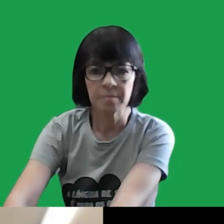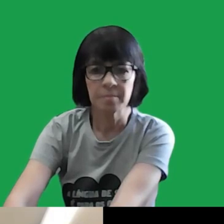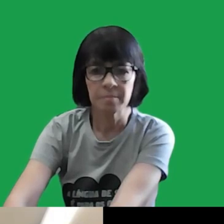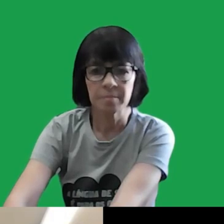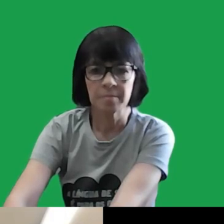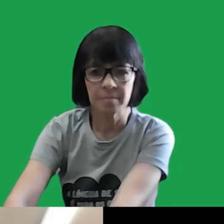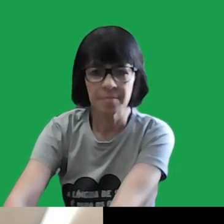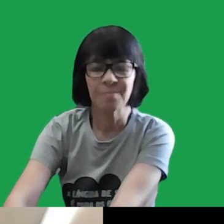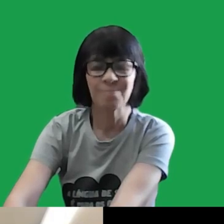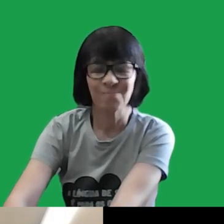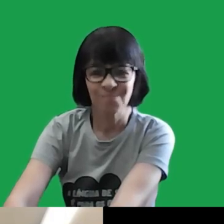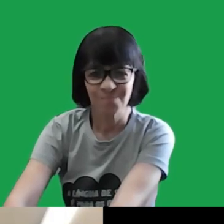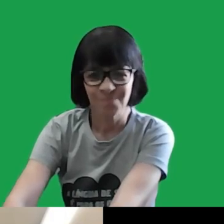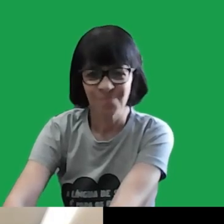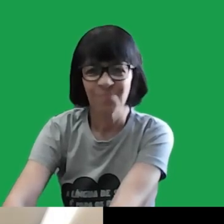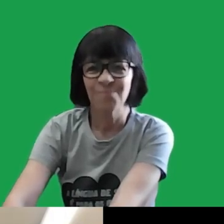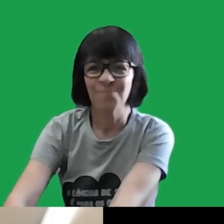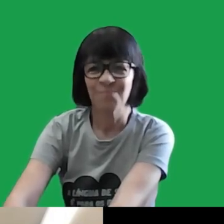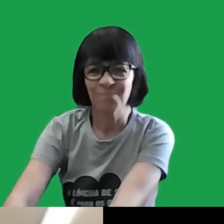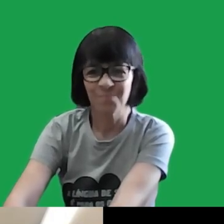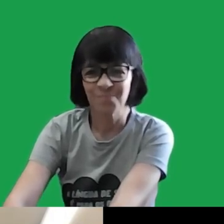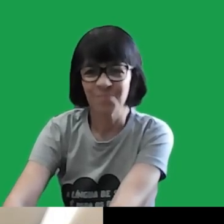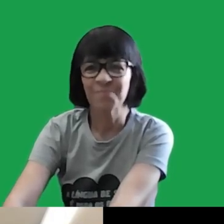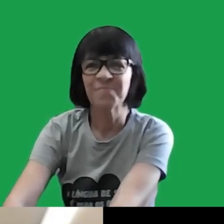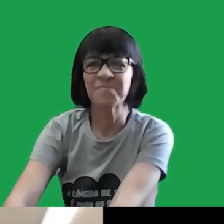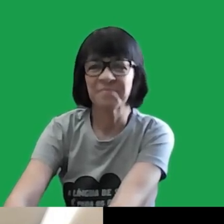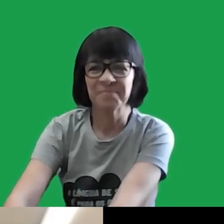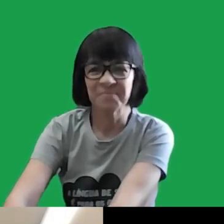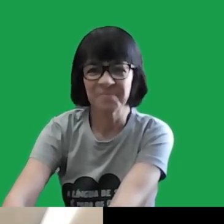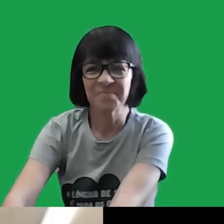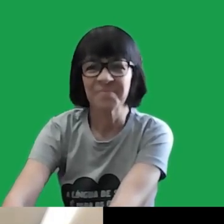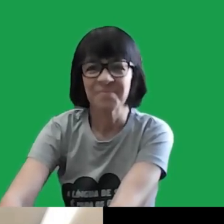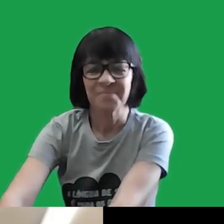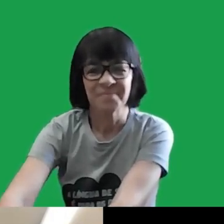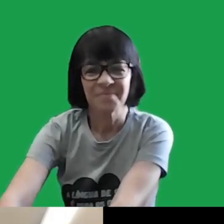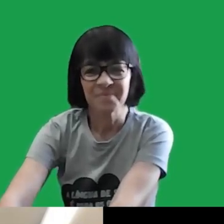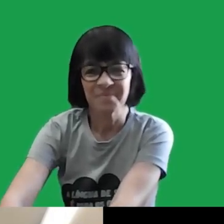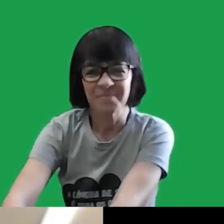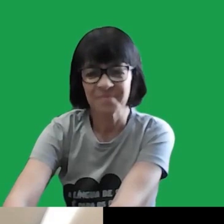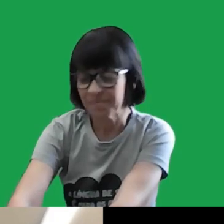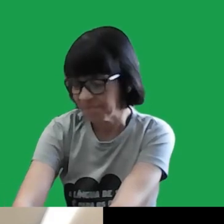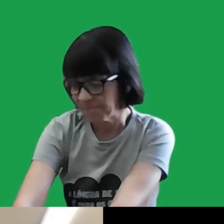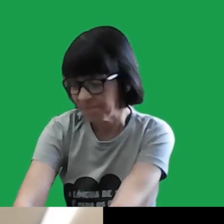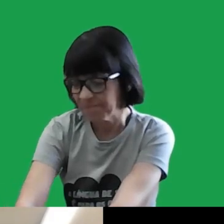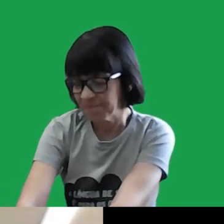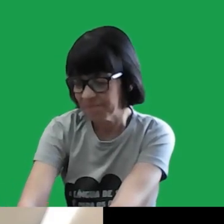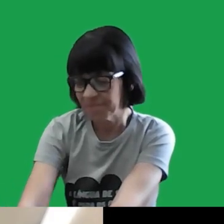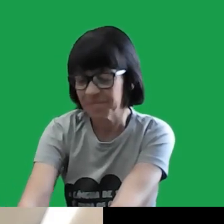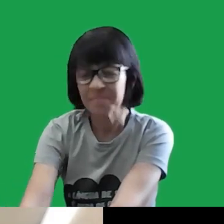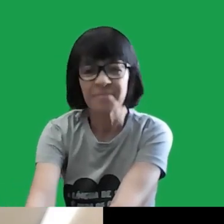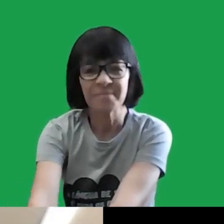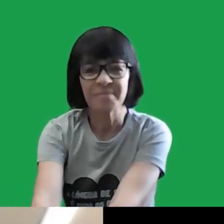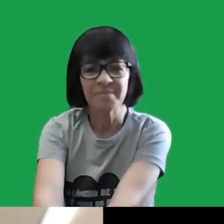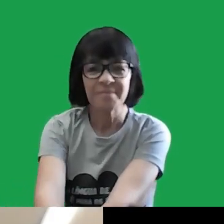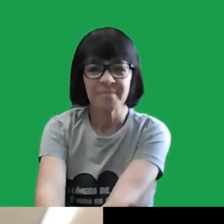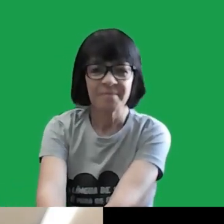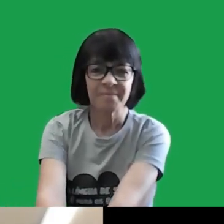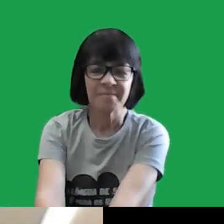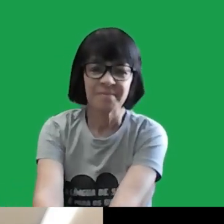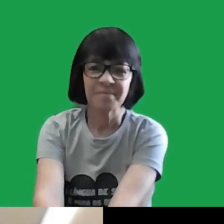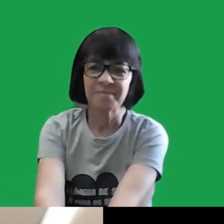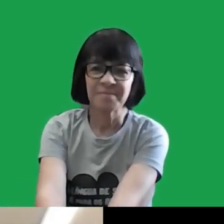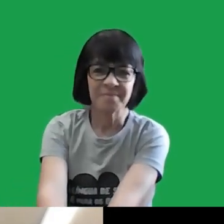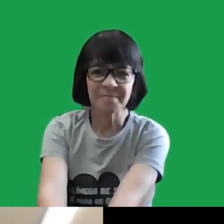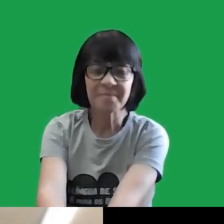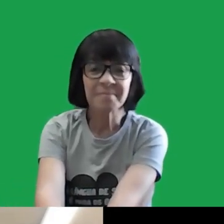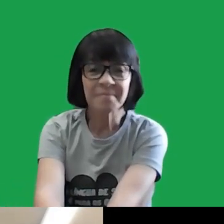experiência de sala de aula, que é completamente diferente. É ali, tete a tete com o professor. Com os artistas ali no palco, a